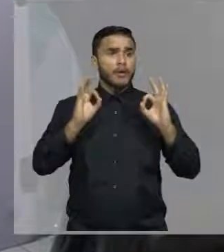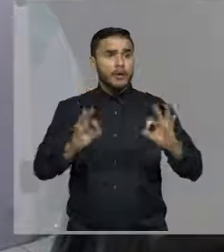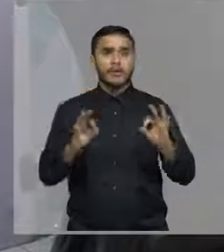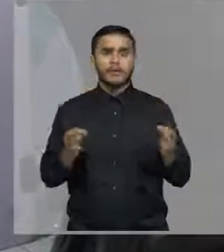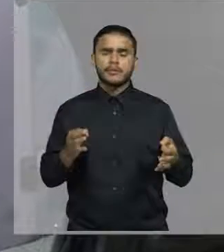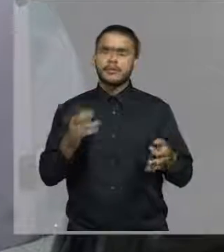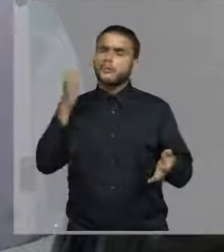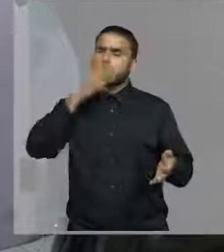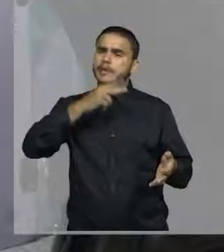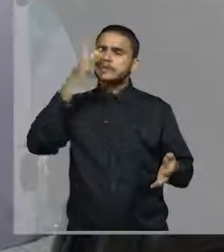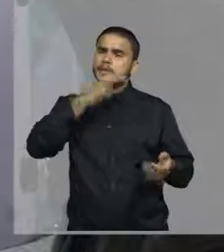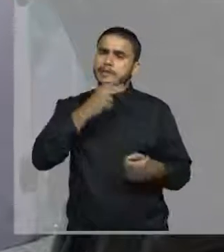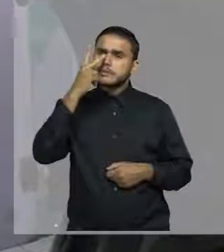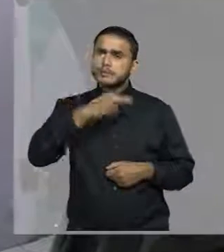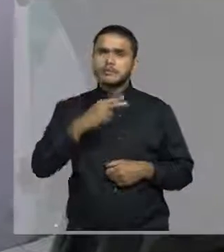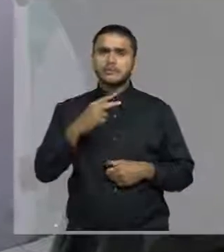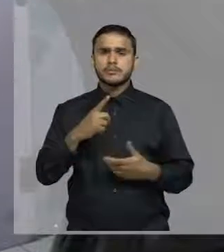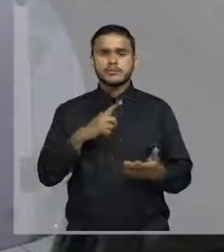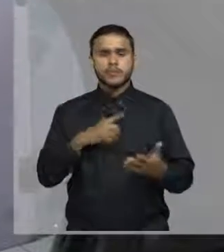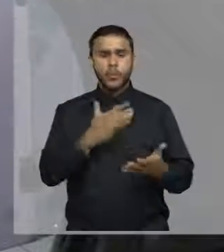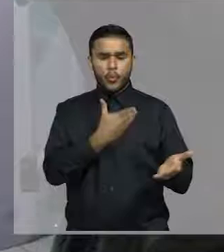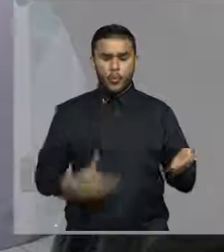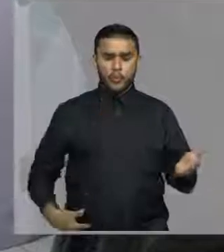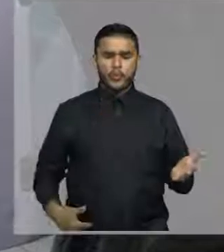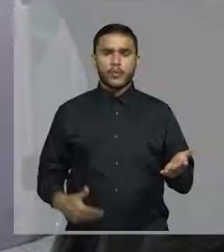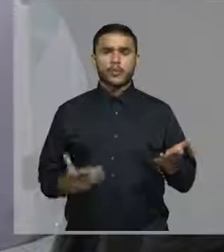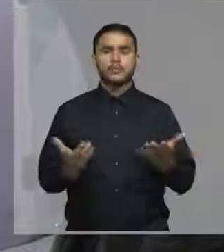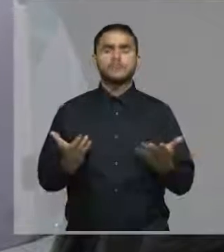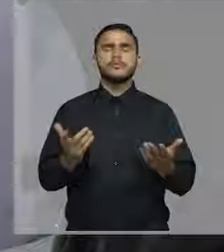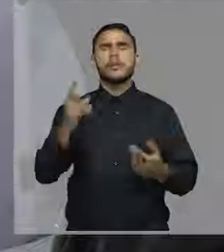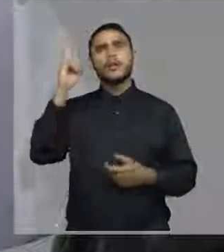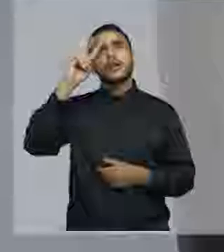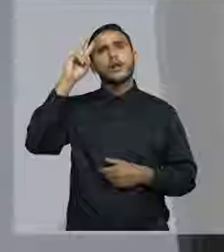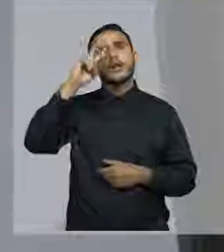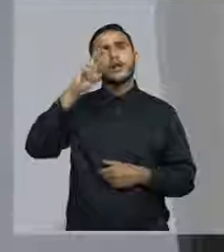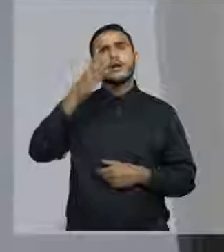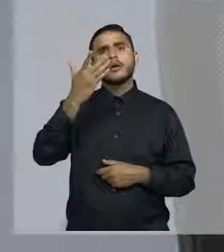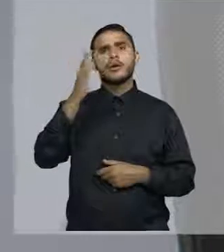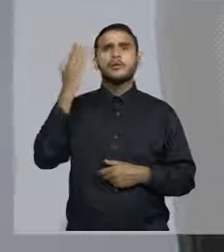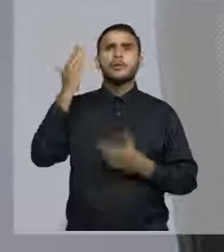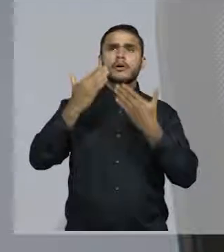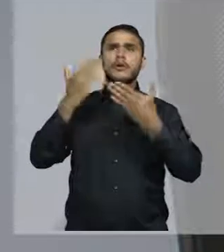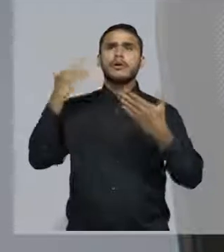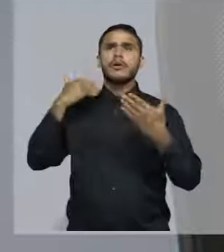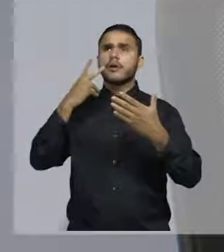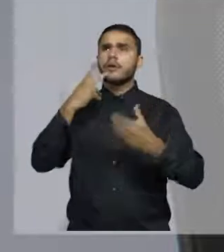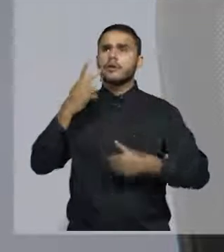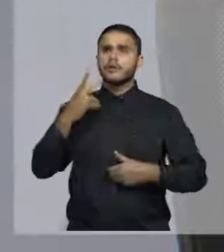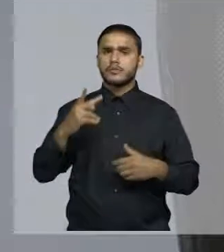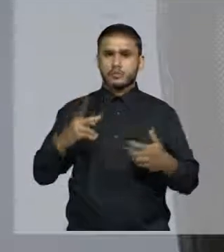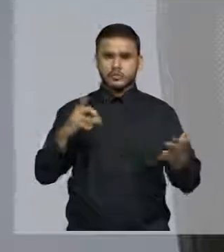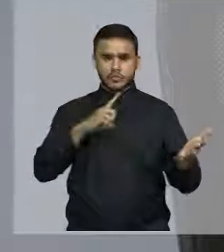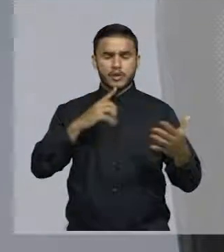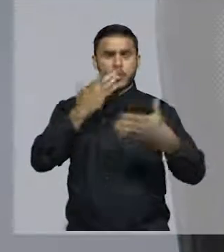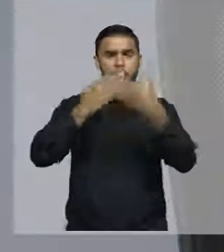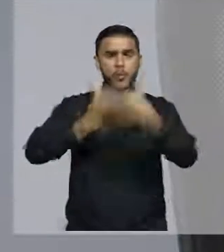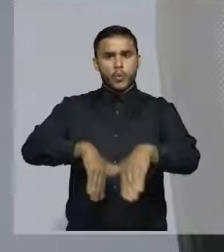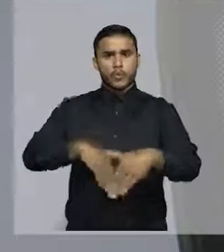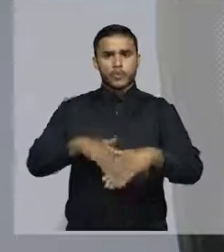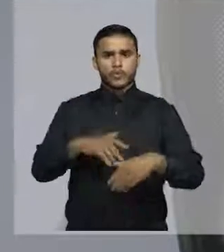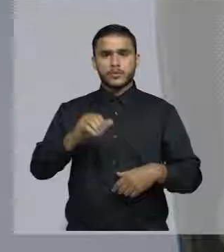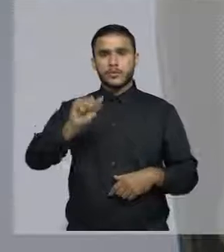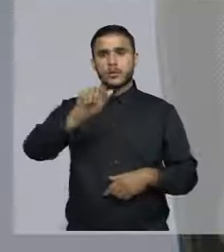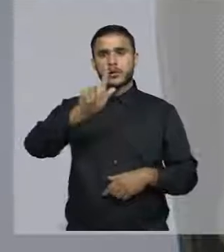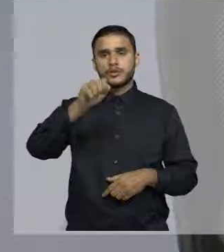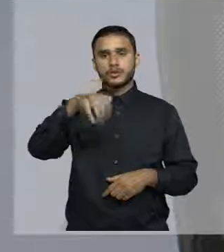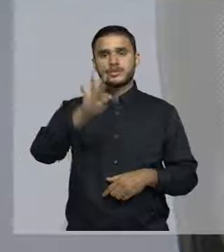que avança para o Estado. Né? Me recordo aqui de recente concurso feito para